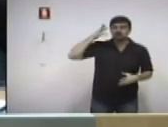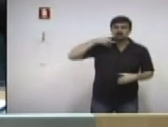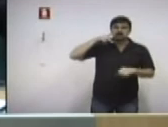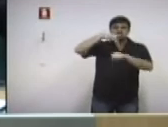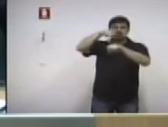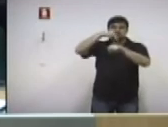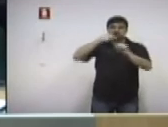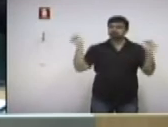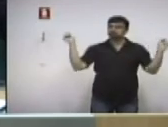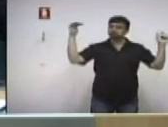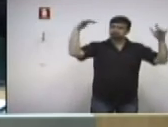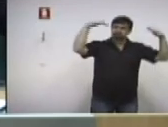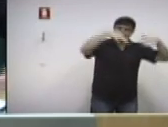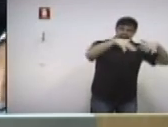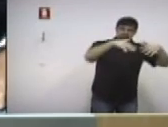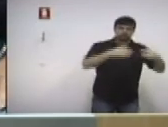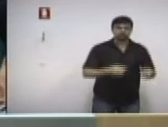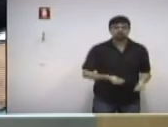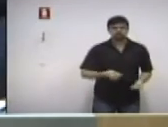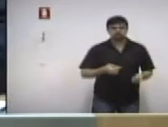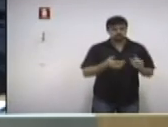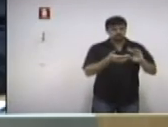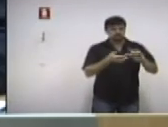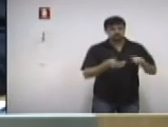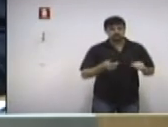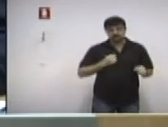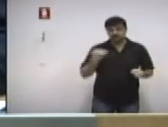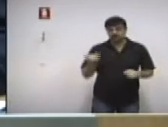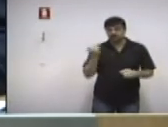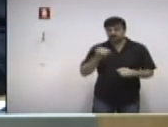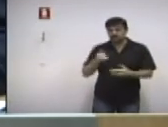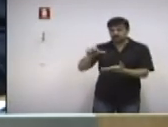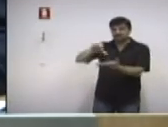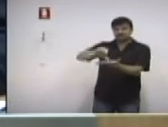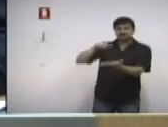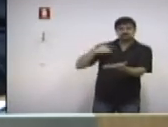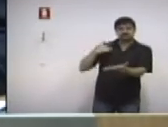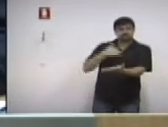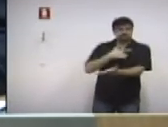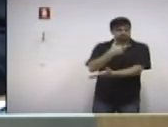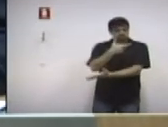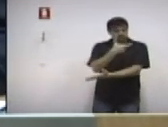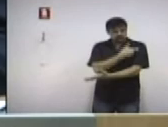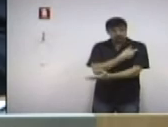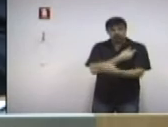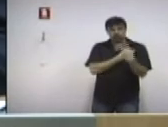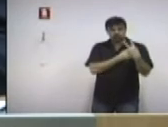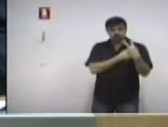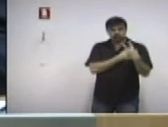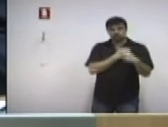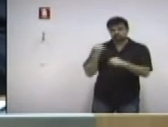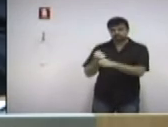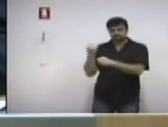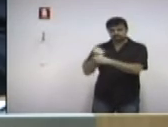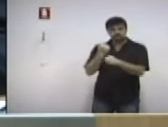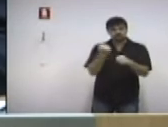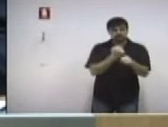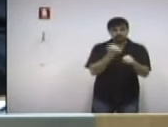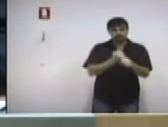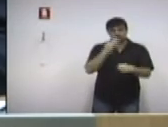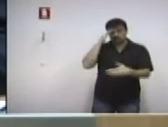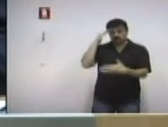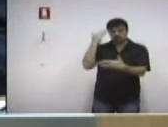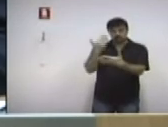mais importante seria a construção de duas roupas a mais para atender nossa população e com